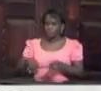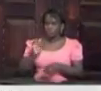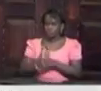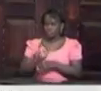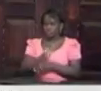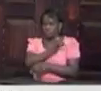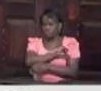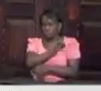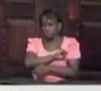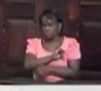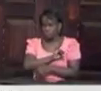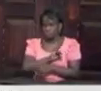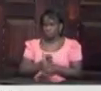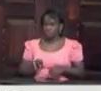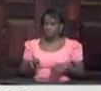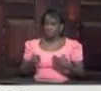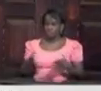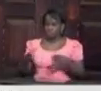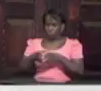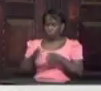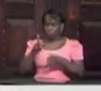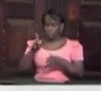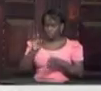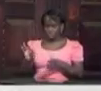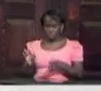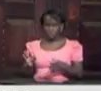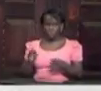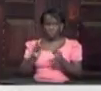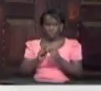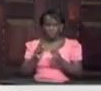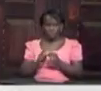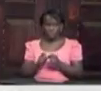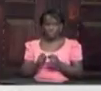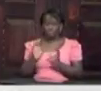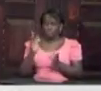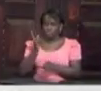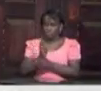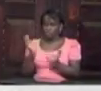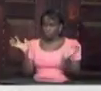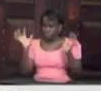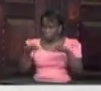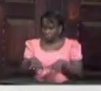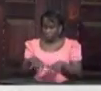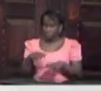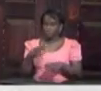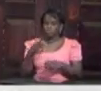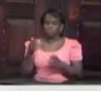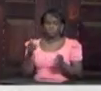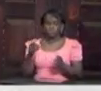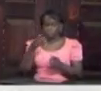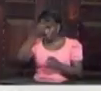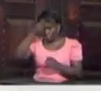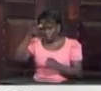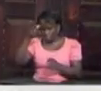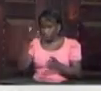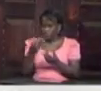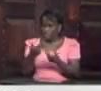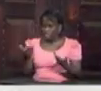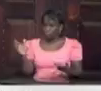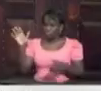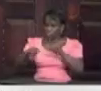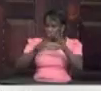Estado. Digo que o Partido dos Trabalhadores fez um encontro, um seminário, com vários prefeitos